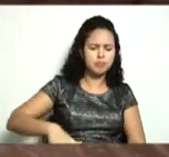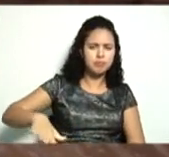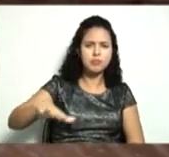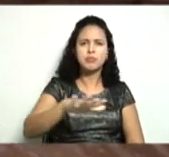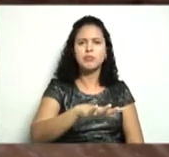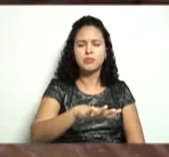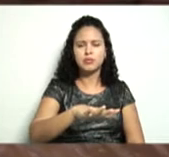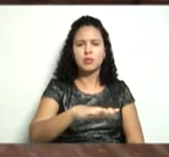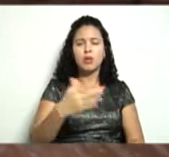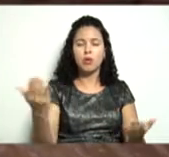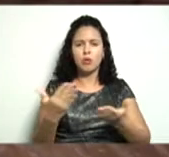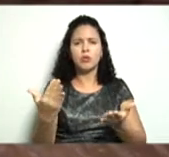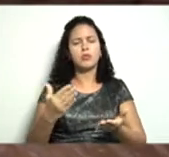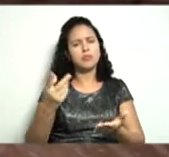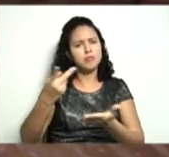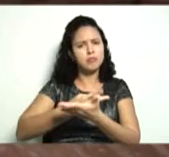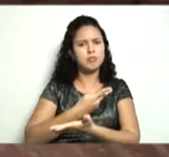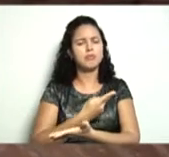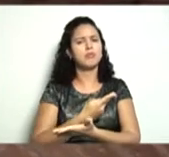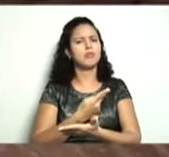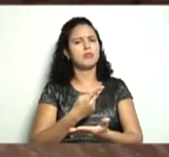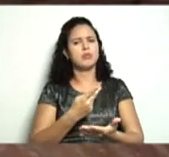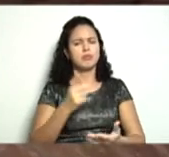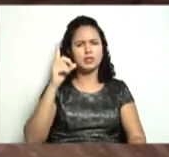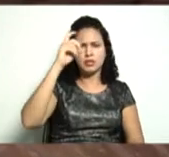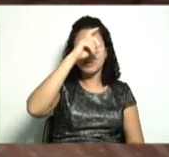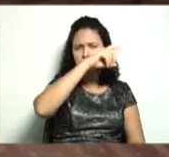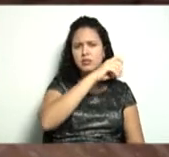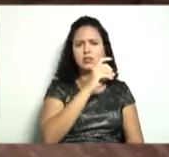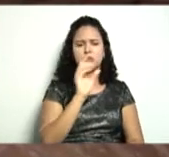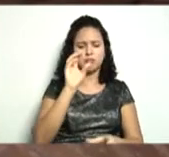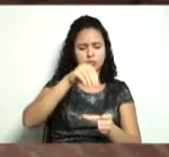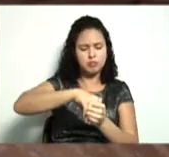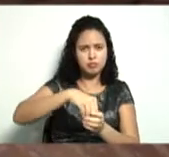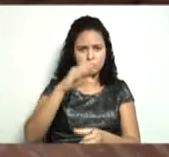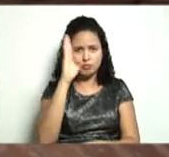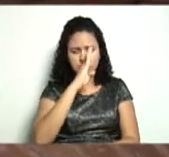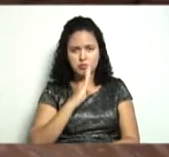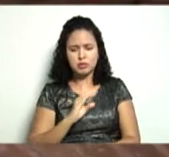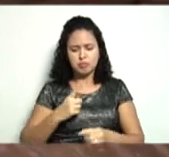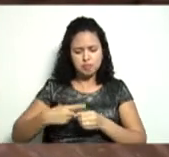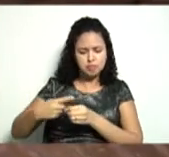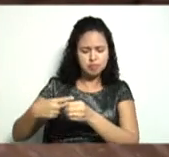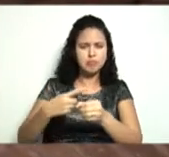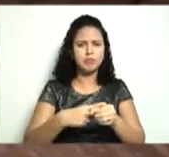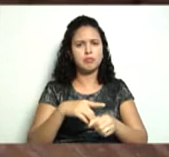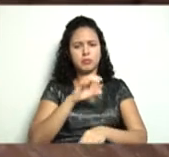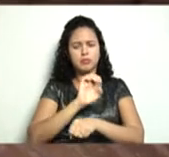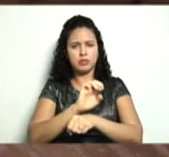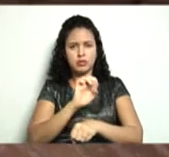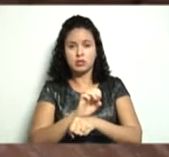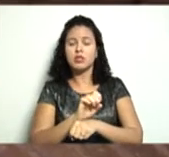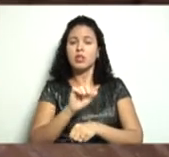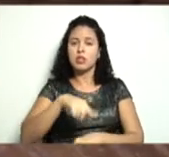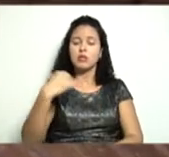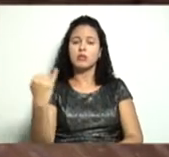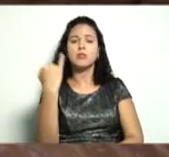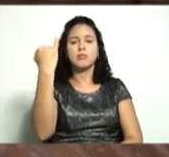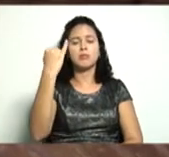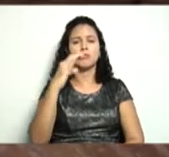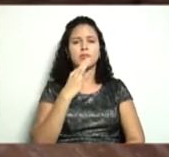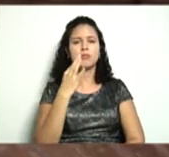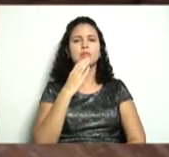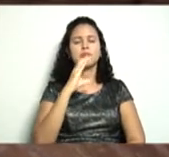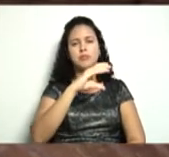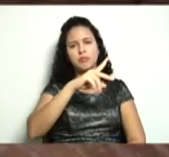gente passa por momentos assim tão turbulentos no Brasil, no país, no município, indiferente, e é importante conhecer o cooperativismo,